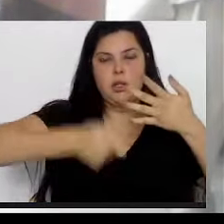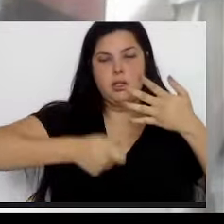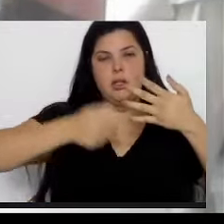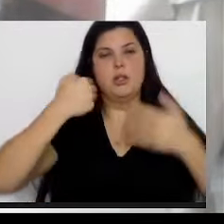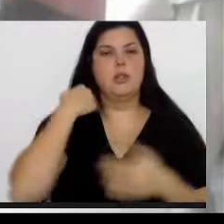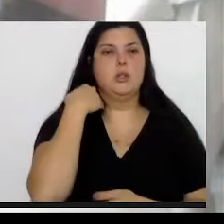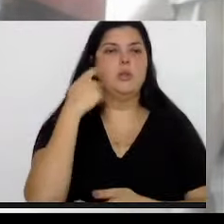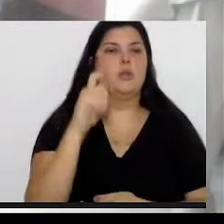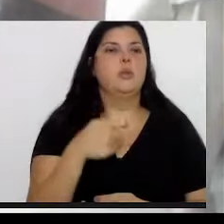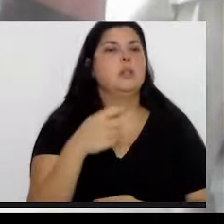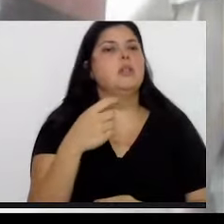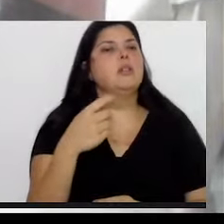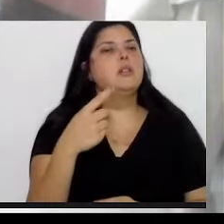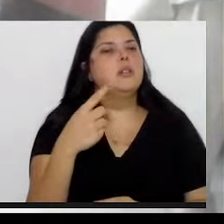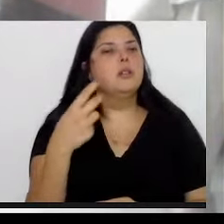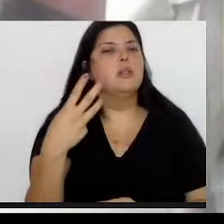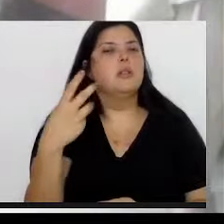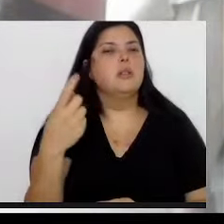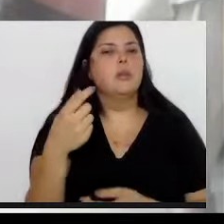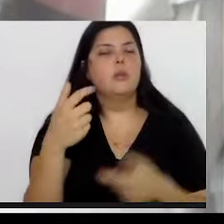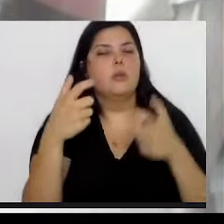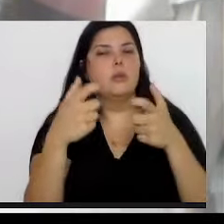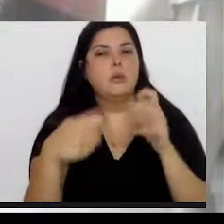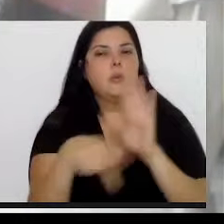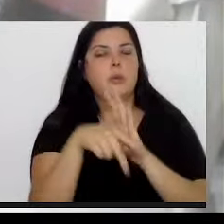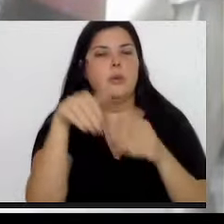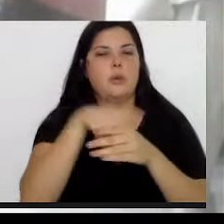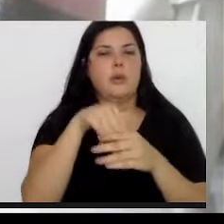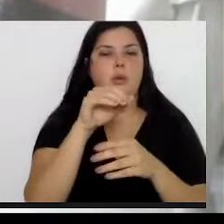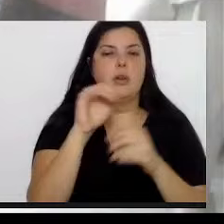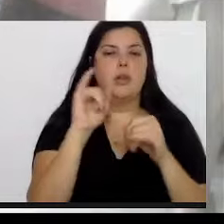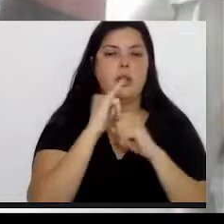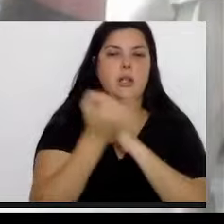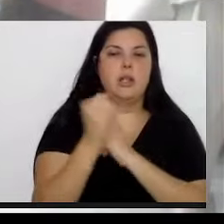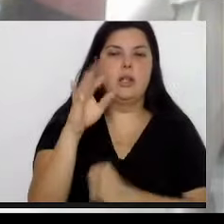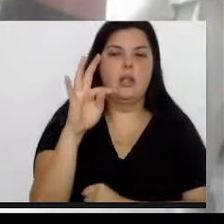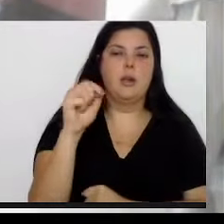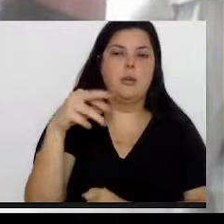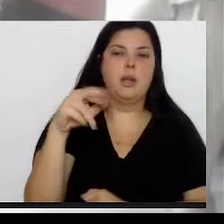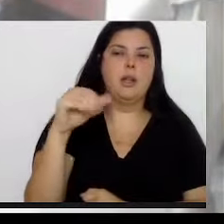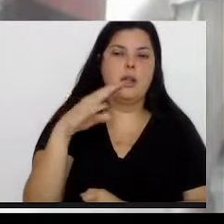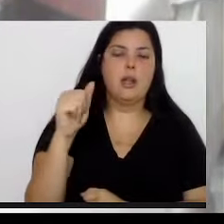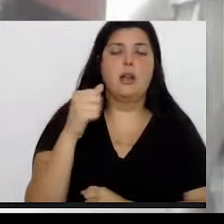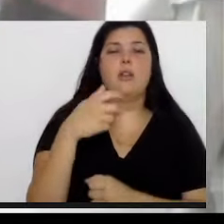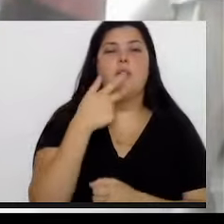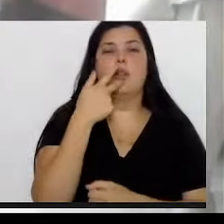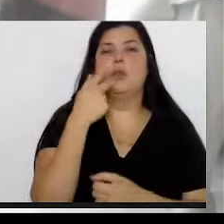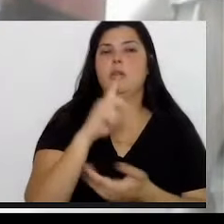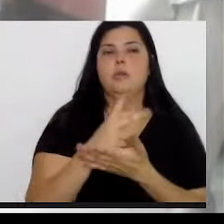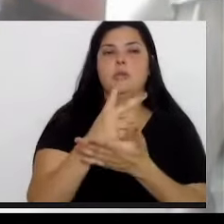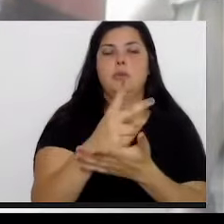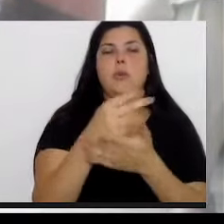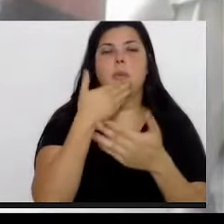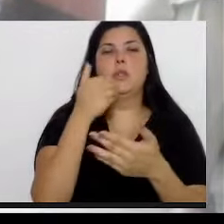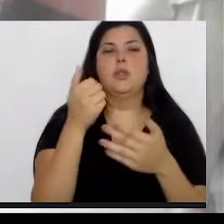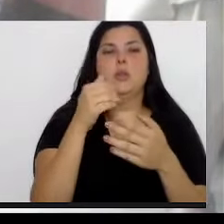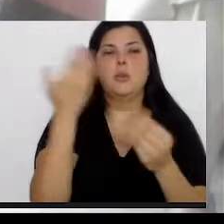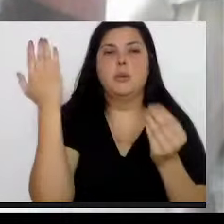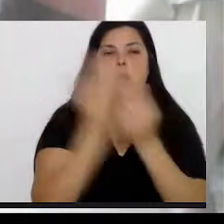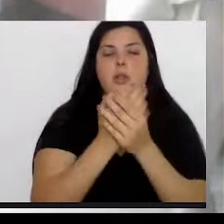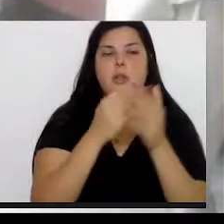da 131ª Zona Eleitoral de Itamaracá, que julgou improcedente o pedido formulado na presente ação de